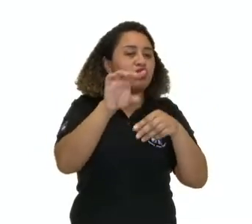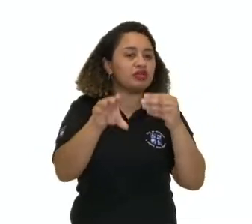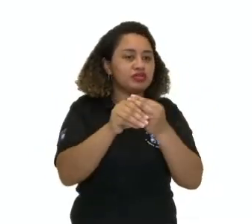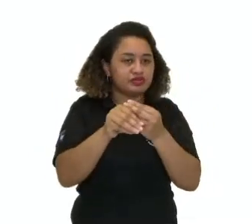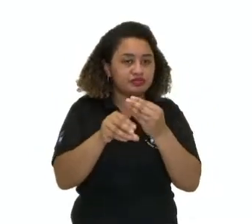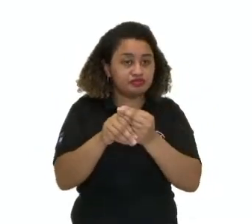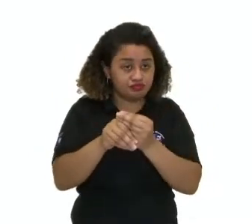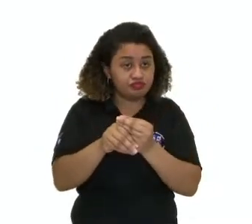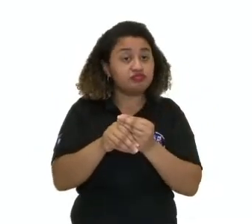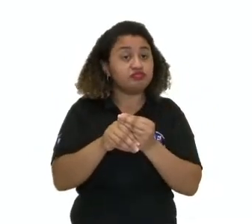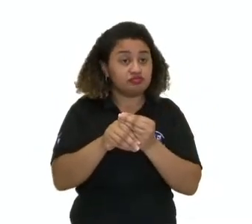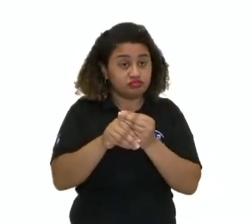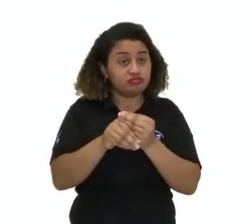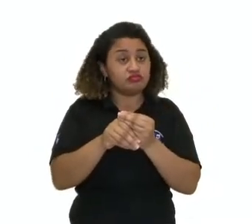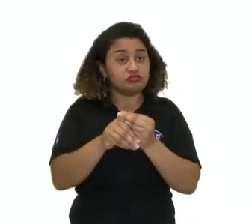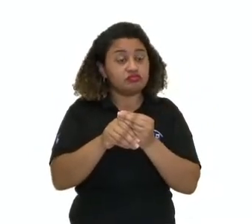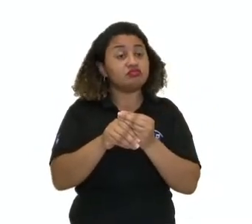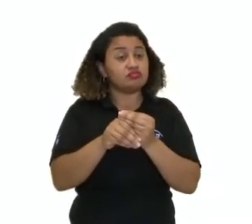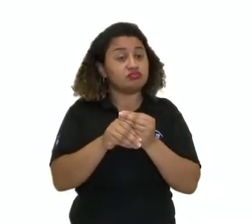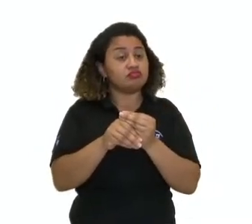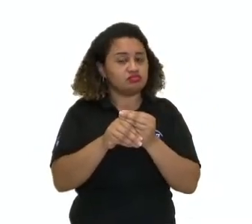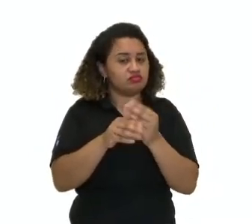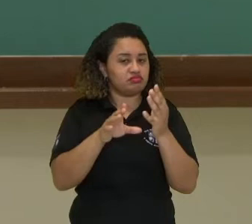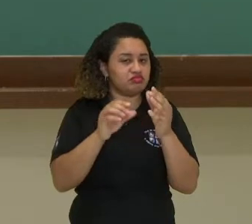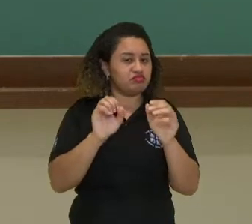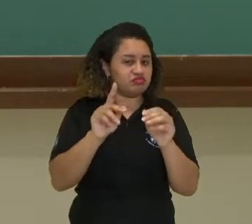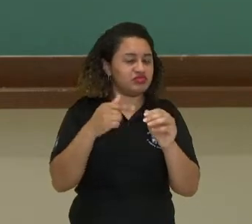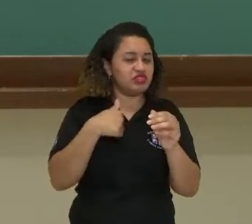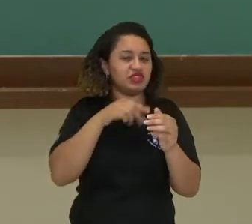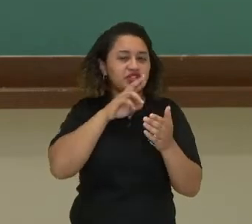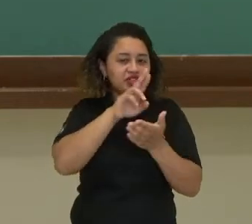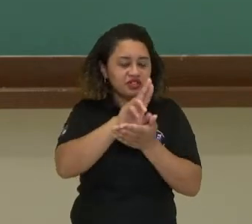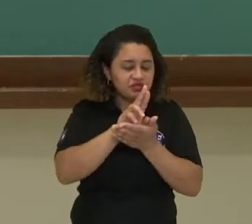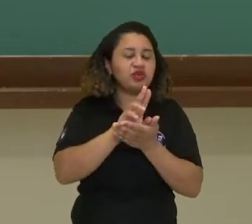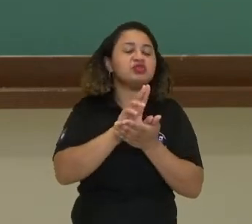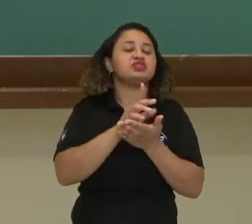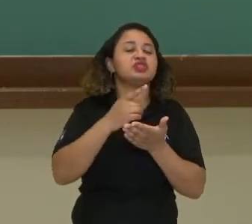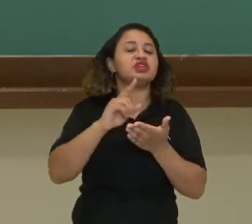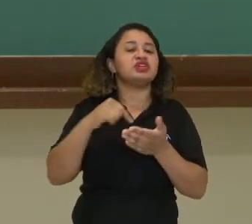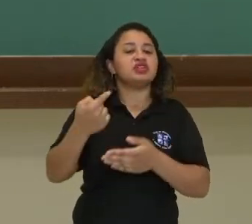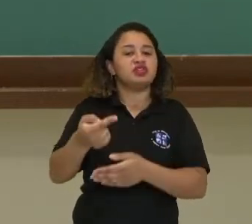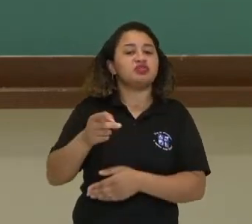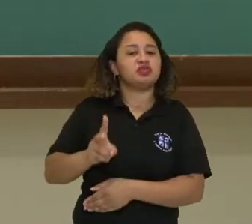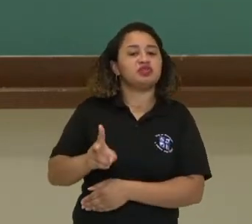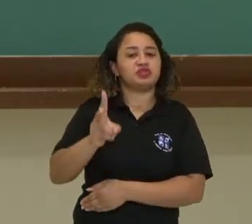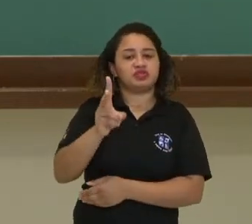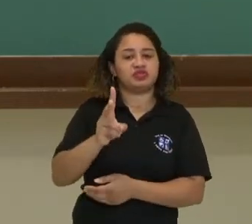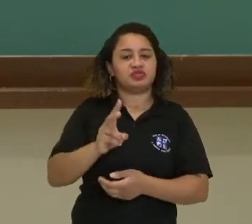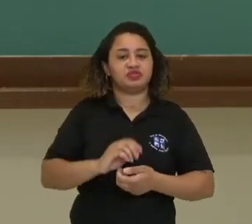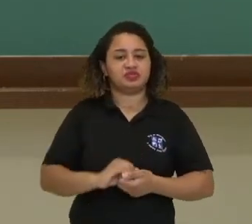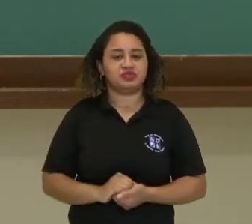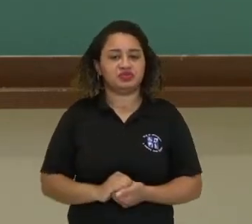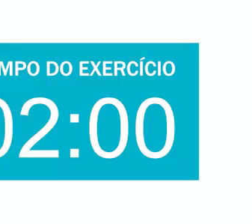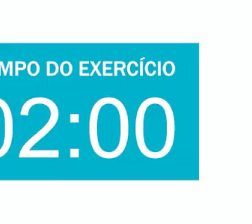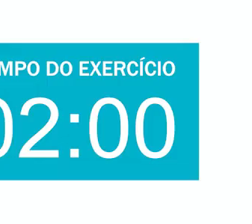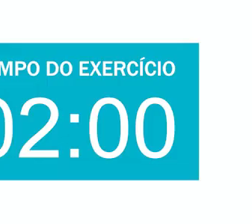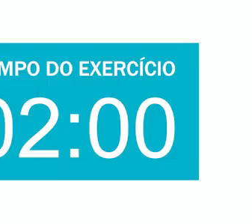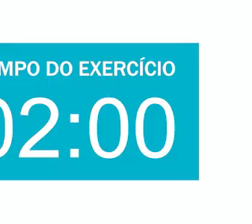Para, vírgula, ler é sempre um prazer. Coloque lá eu ou mim e eu já volto com